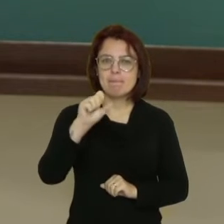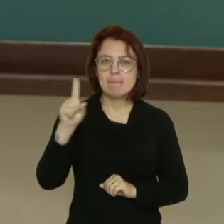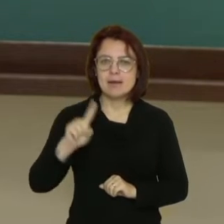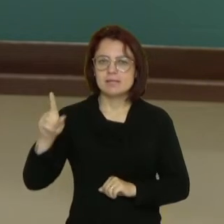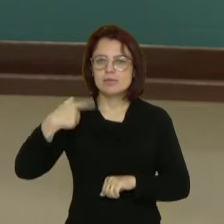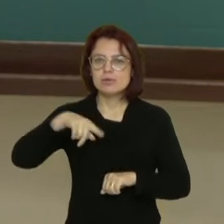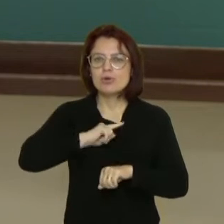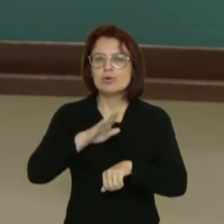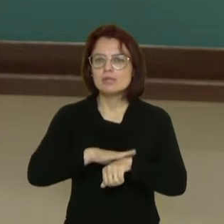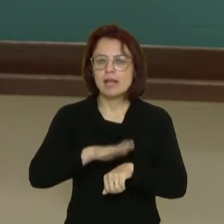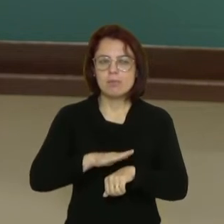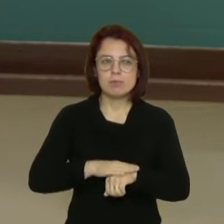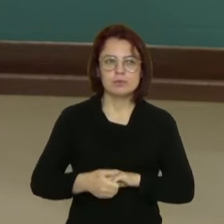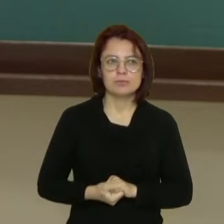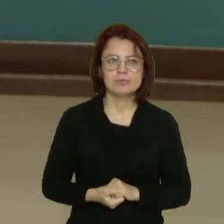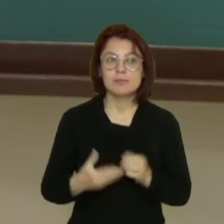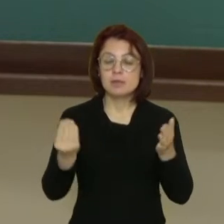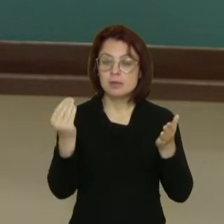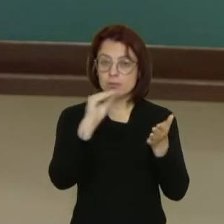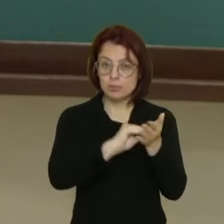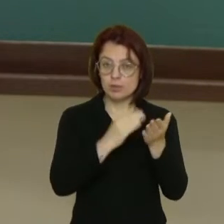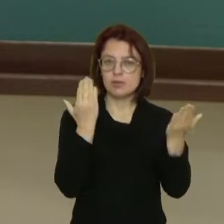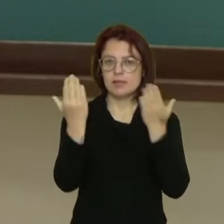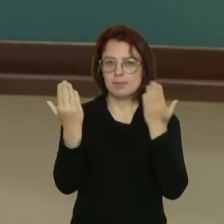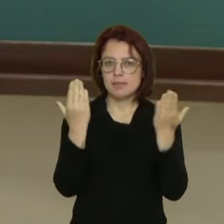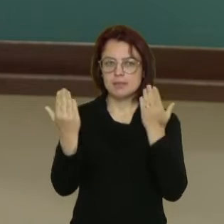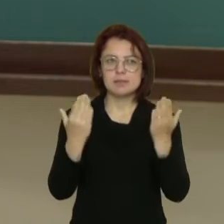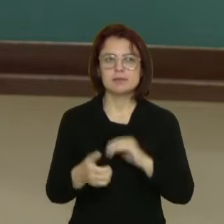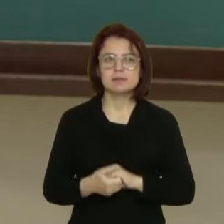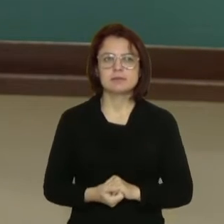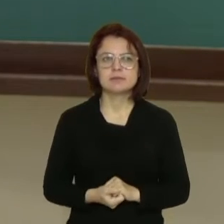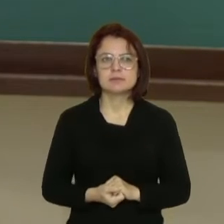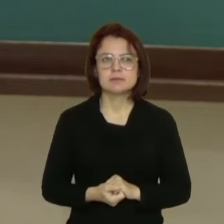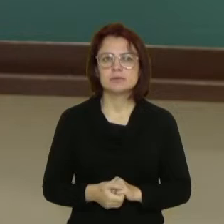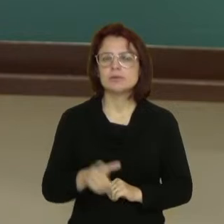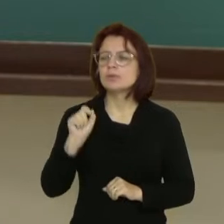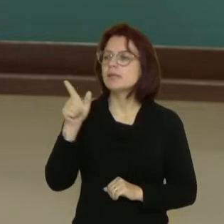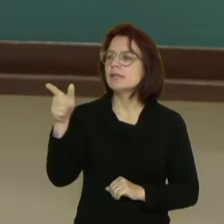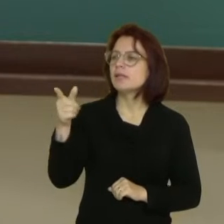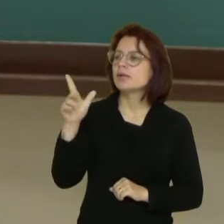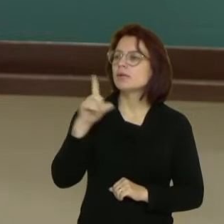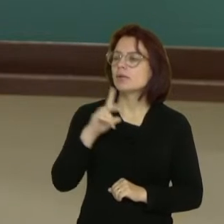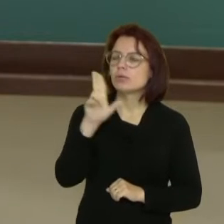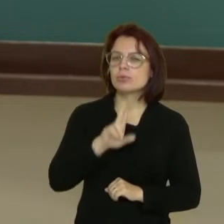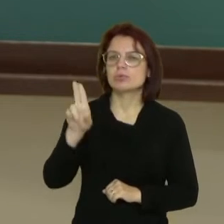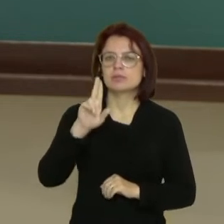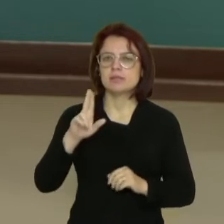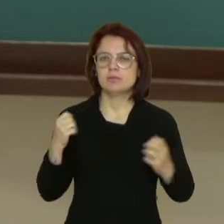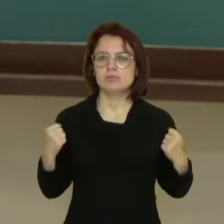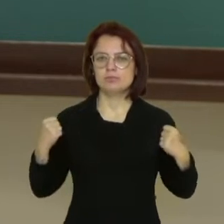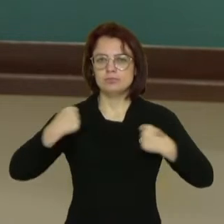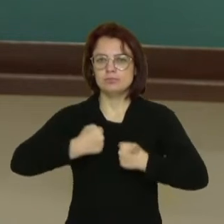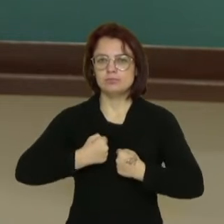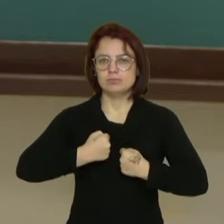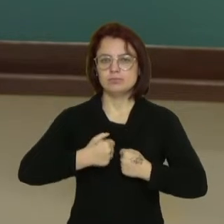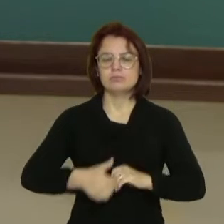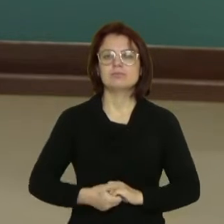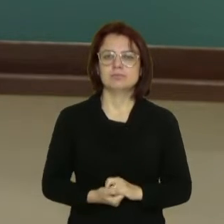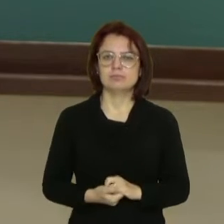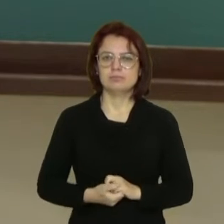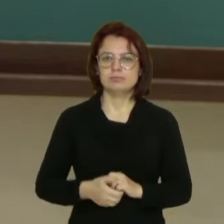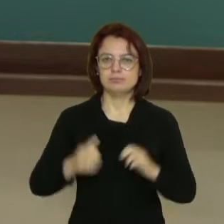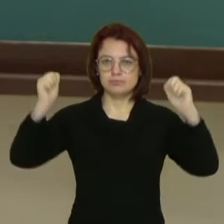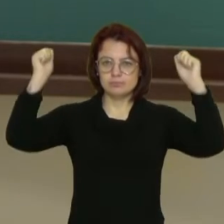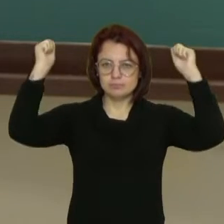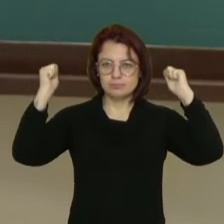tempo, e ele coloca a comparação com o que o rapaz está usando, um paletó de alpaca, um